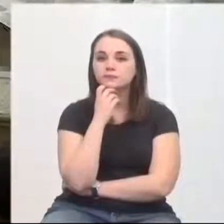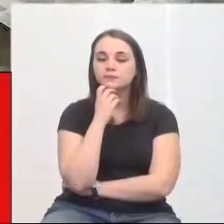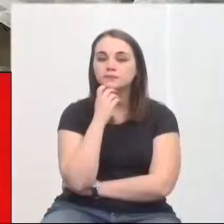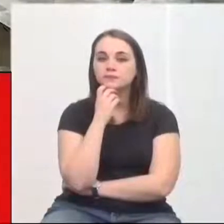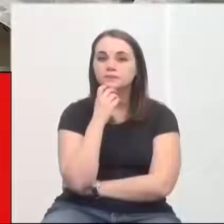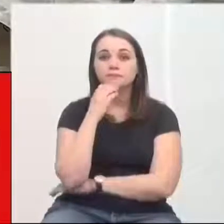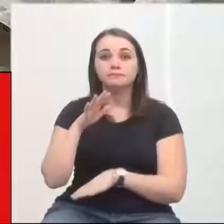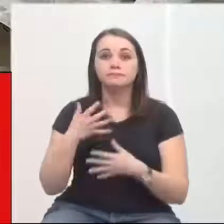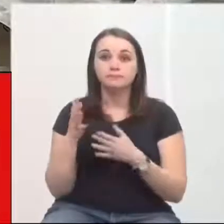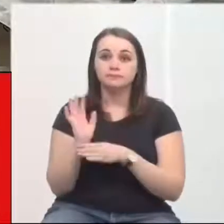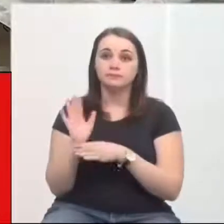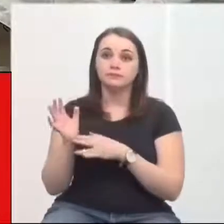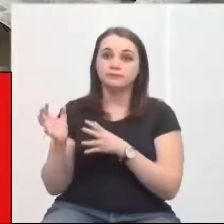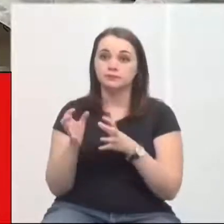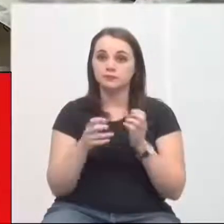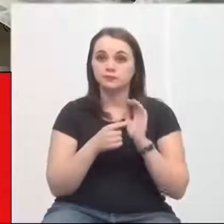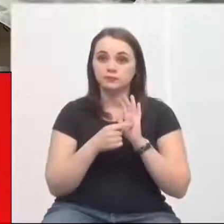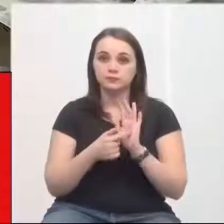Isso, senhor presidente.